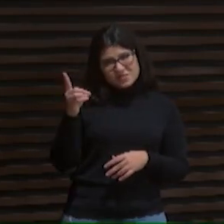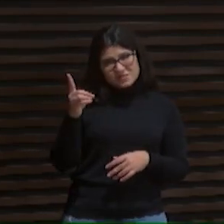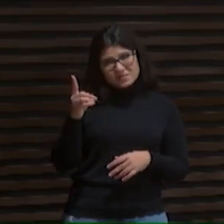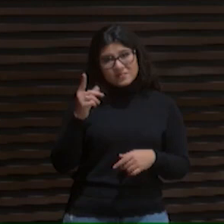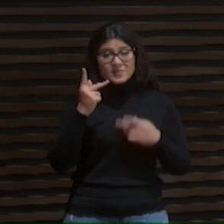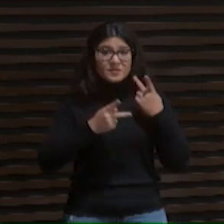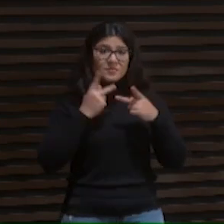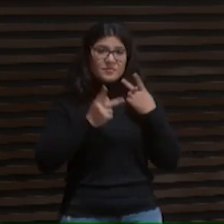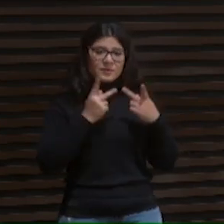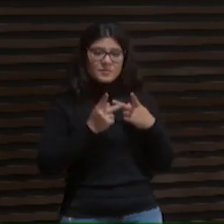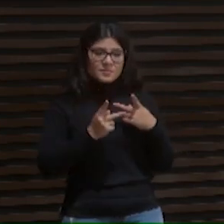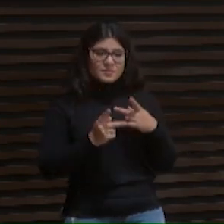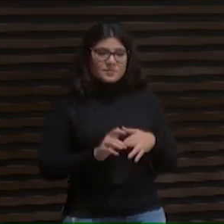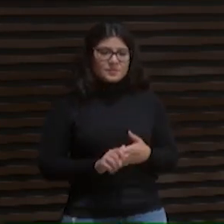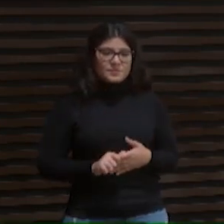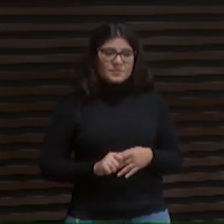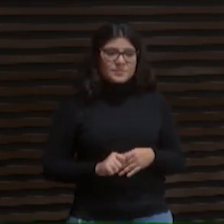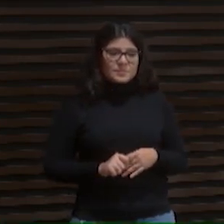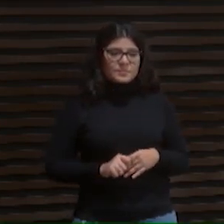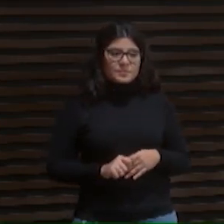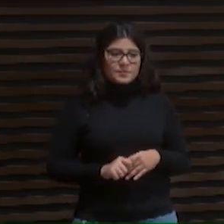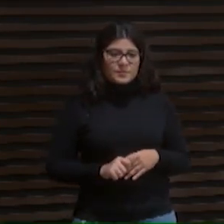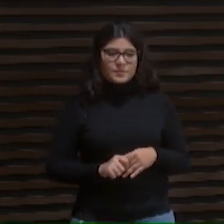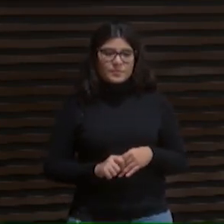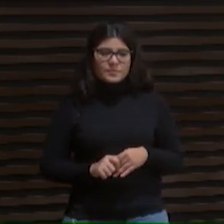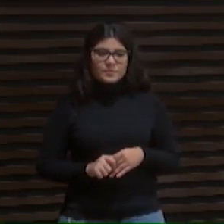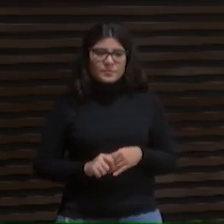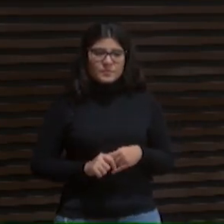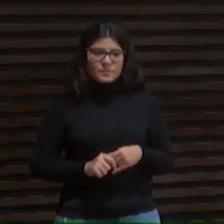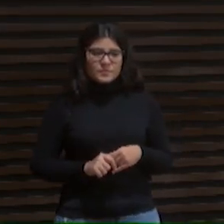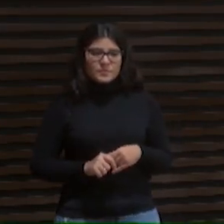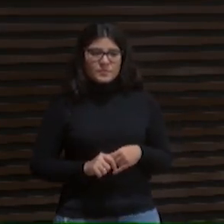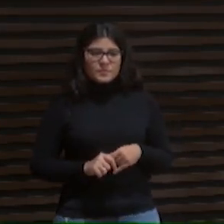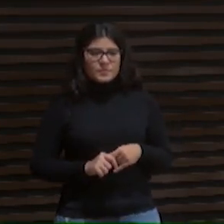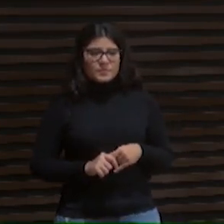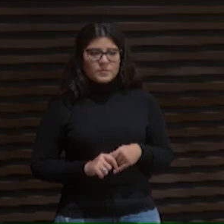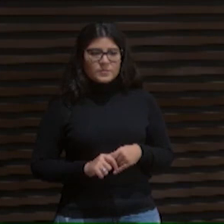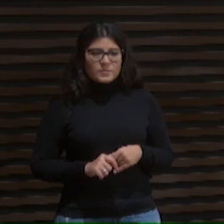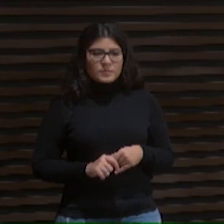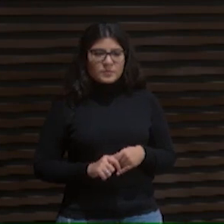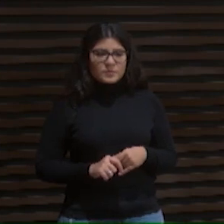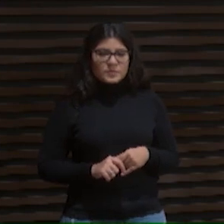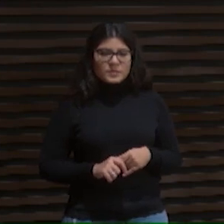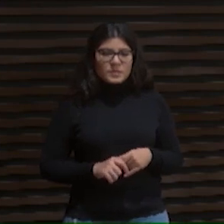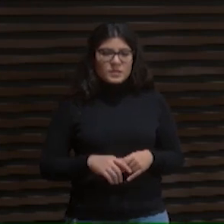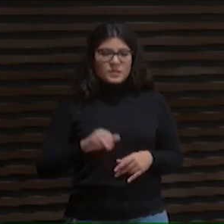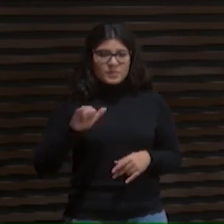lá: colha o dia e confie pouco no amanhã.